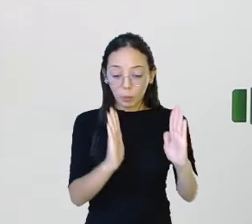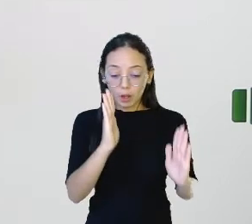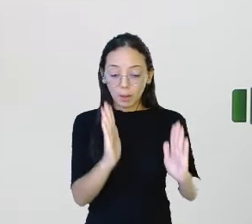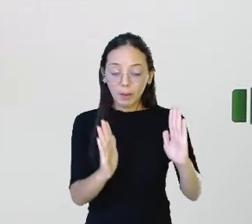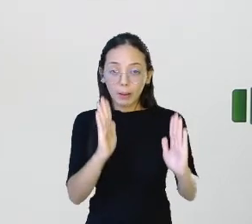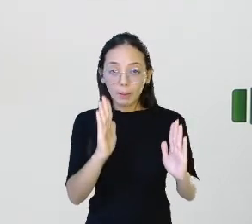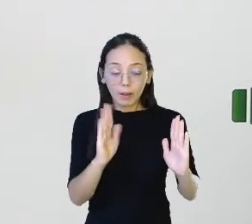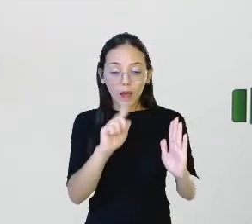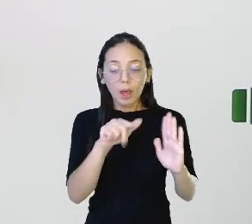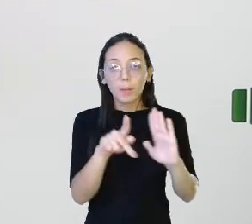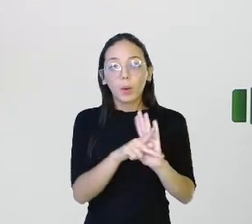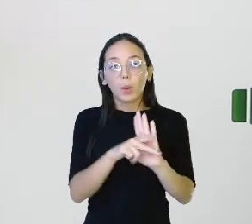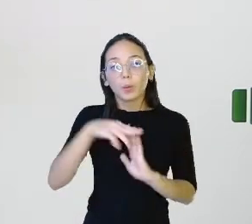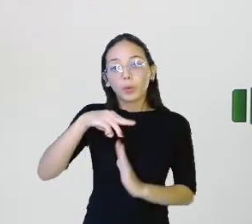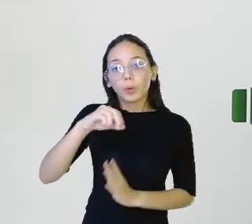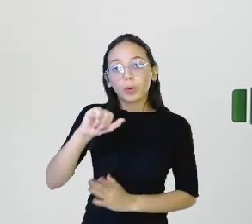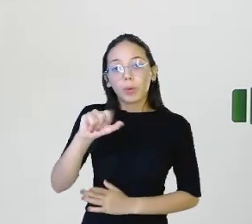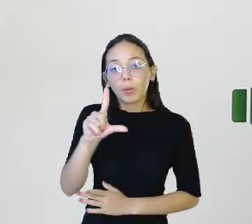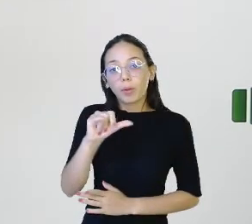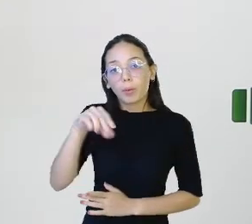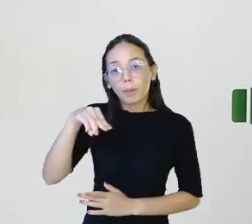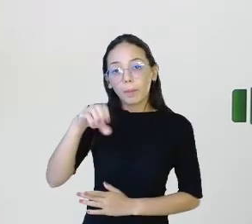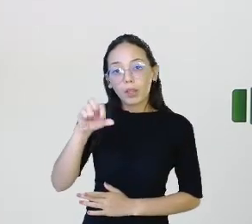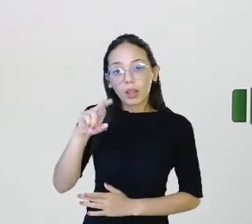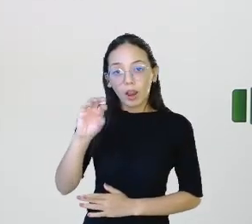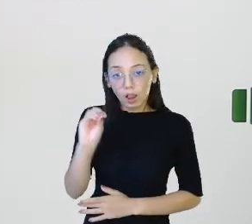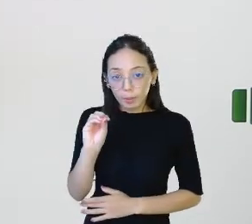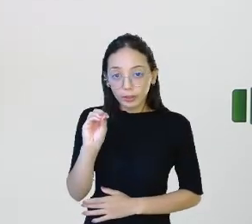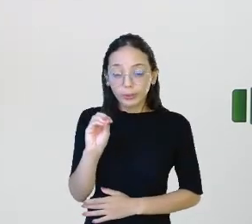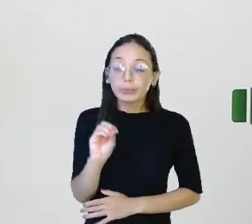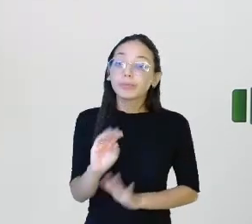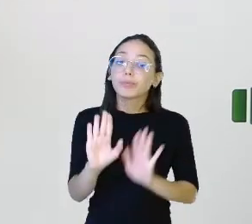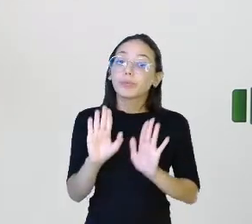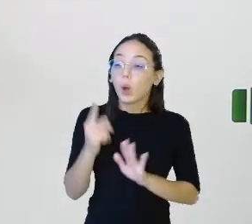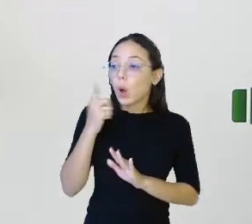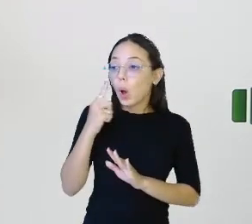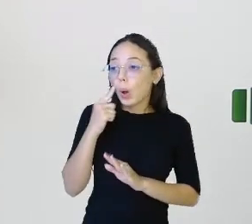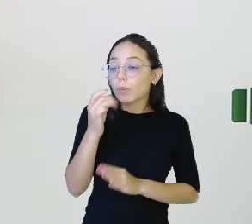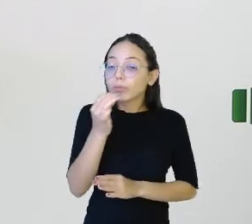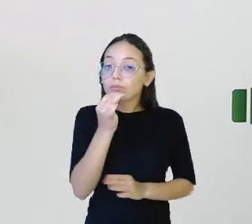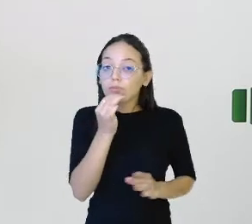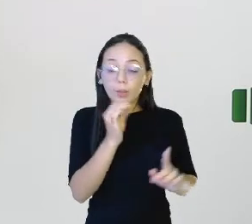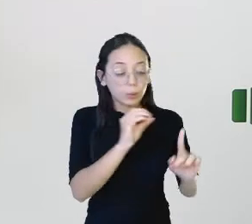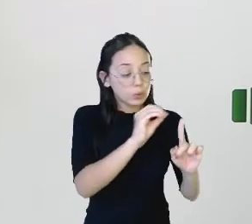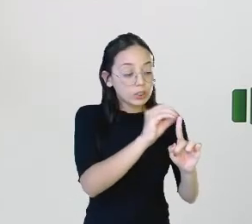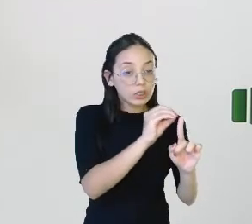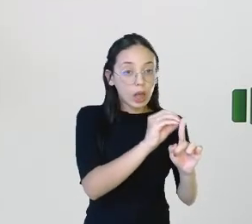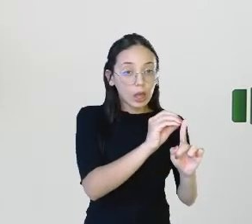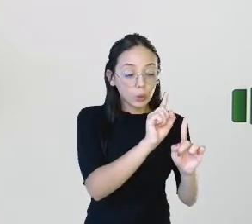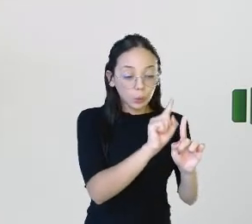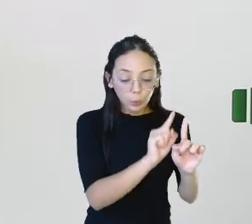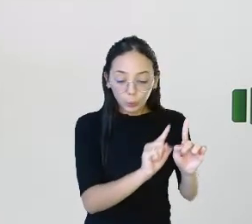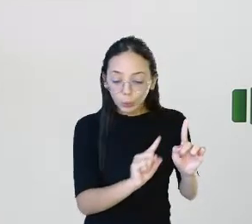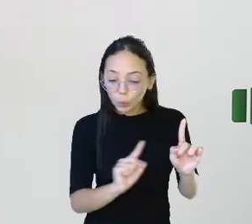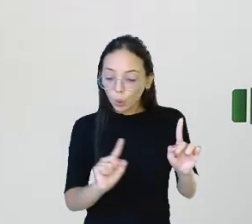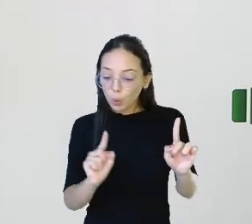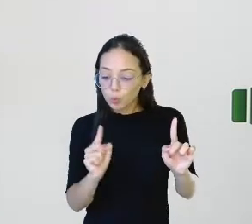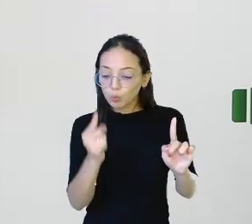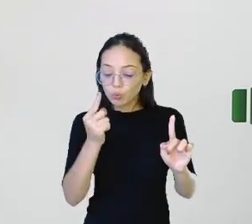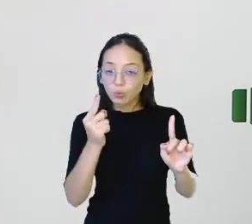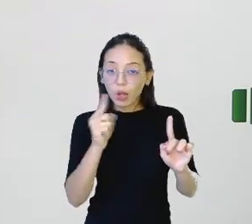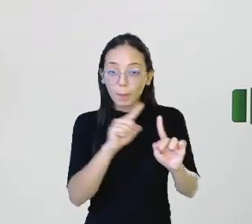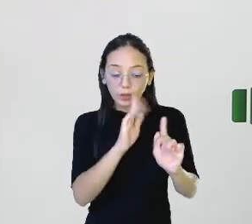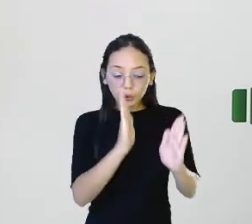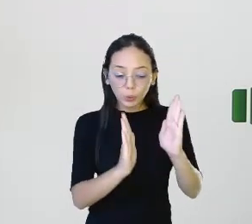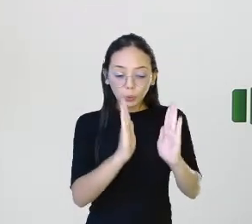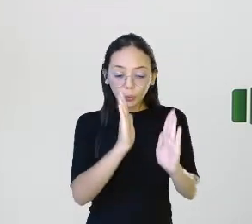ele é milímetro, beleza? Nesse caso, a minha medida foi de um para o outro, de 0 até 1. Então,